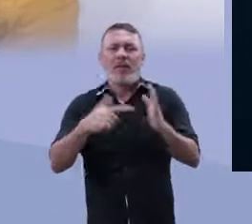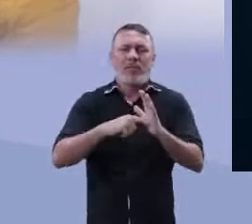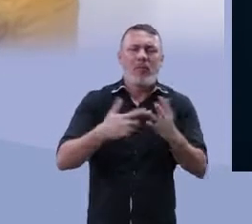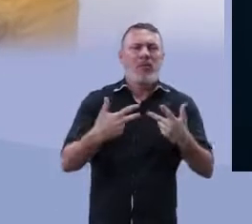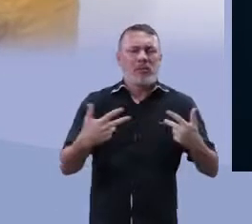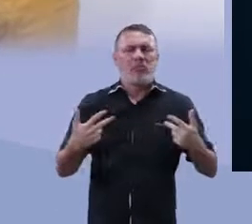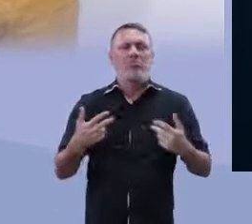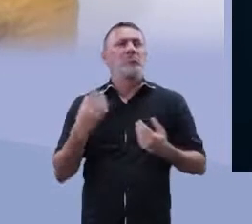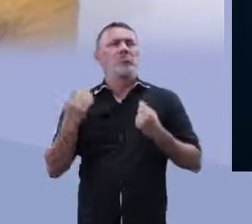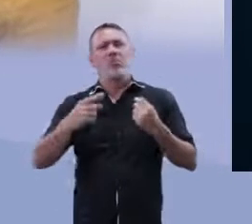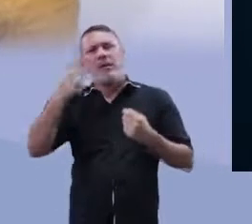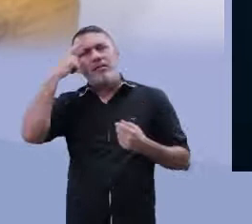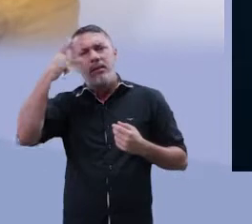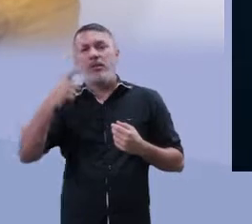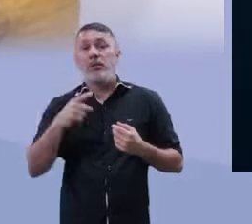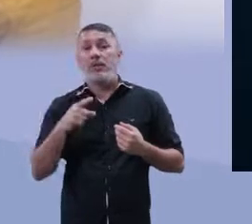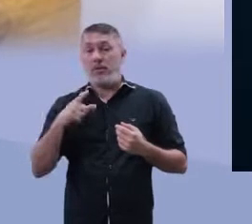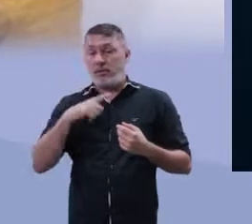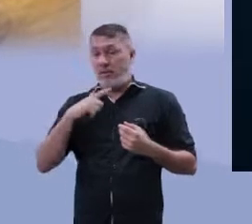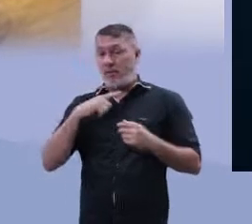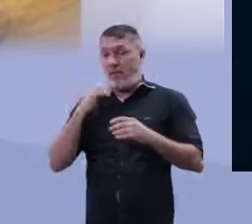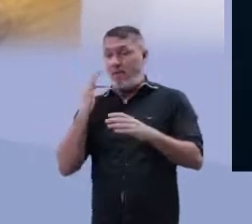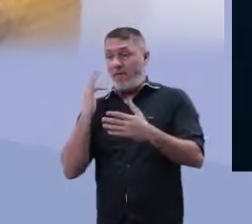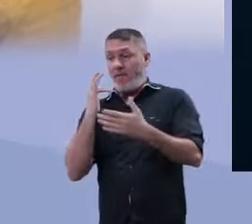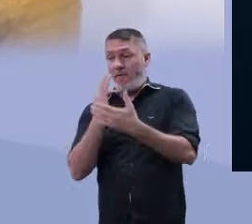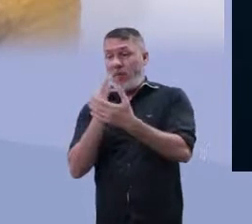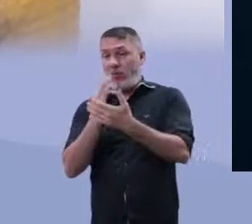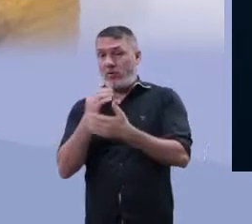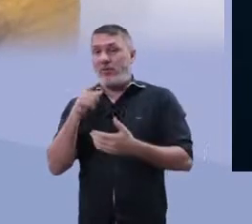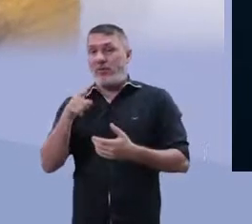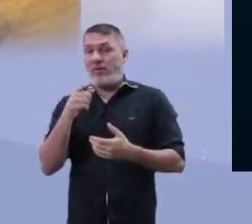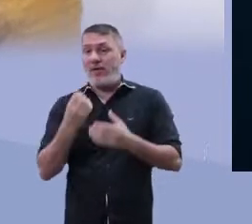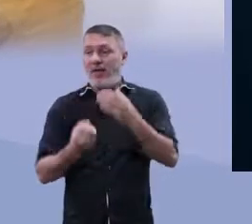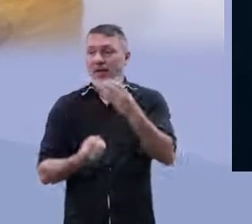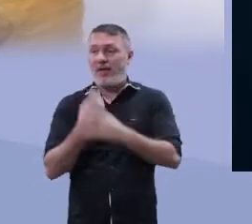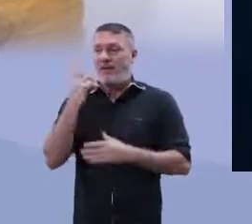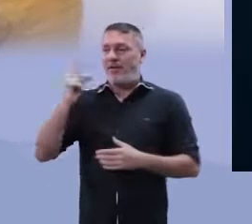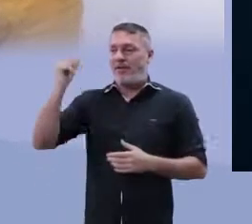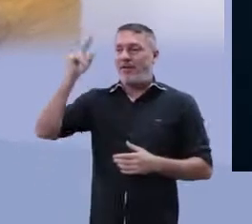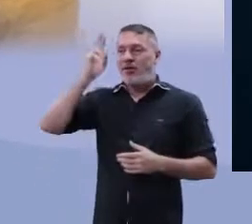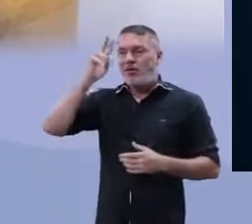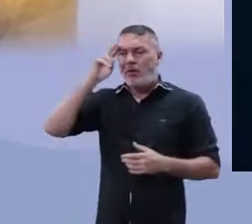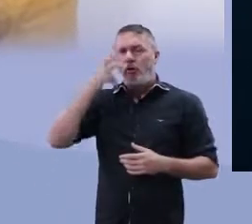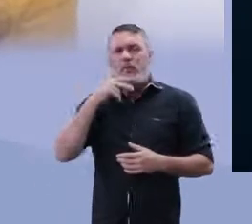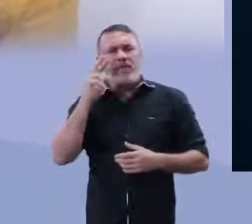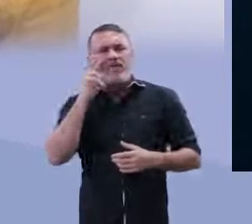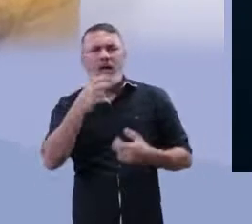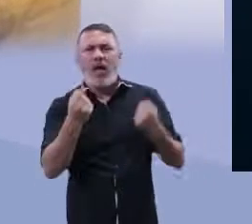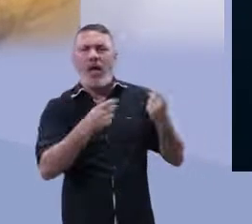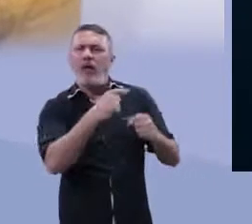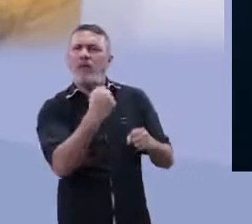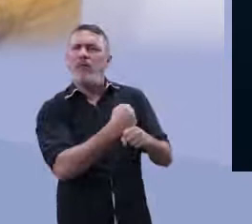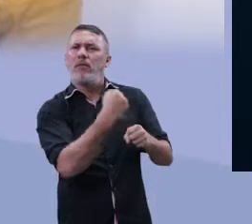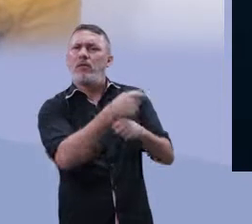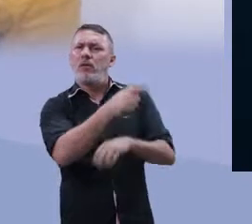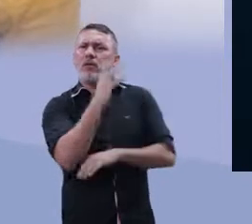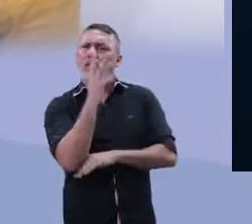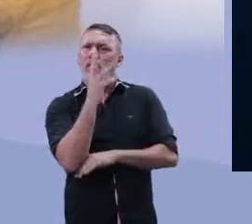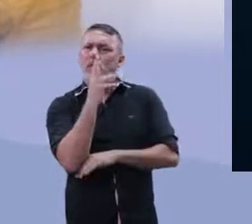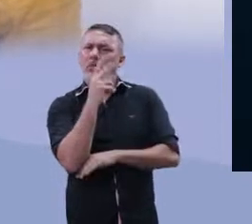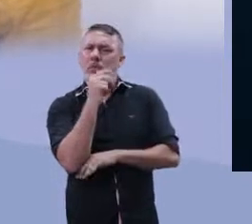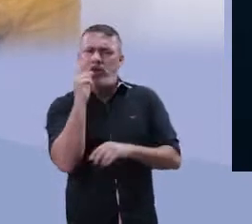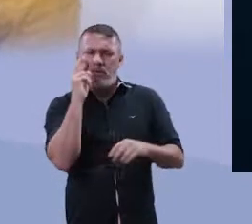em que estava havendo o ápice da produção do seu mais famoso veículo, o Ford T ou Ford Bigode. Ele disse o seguinte: